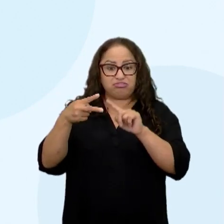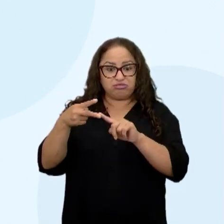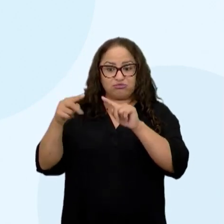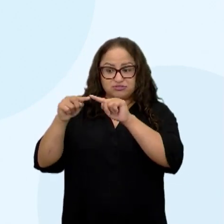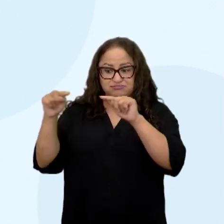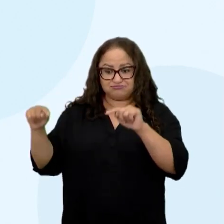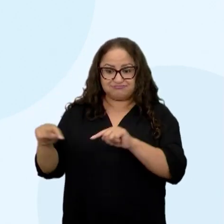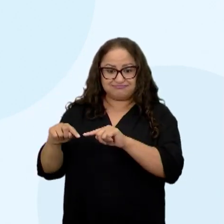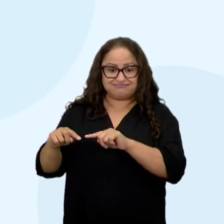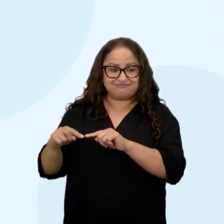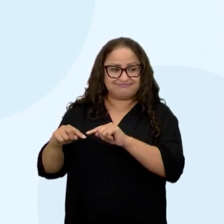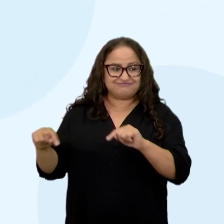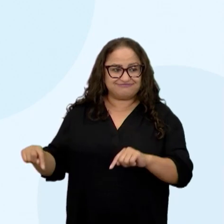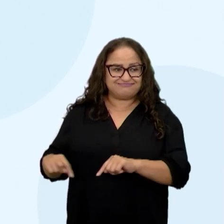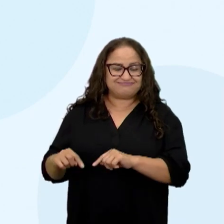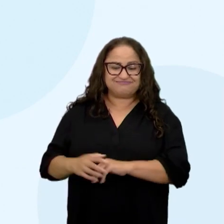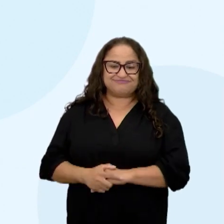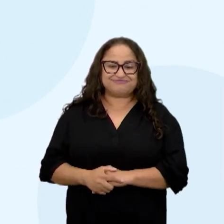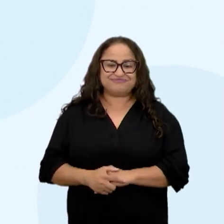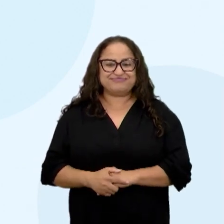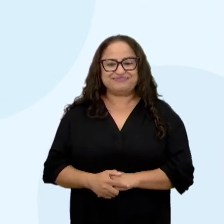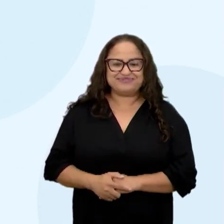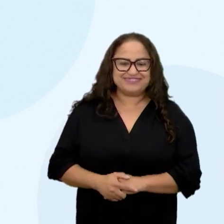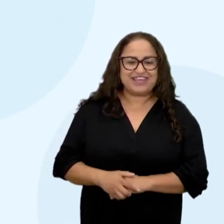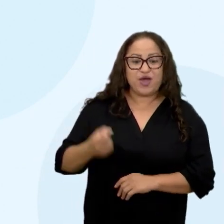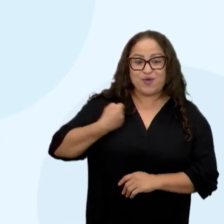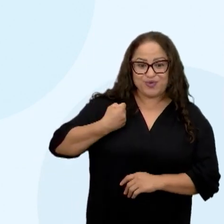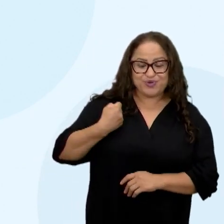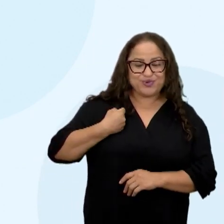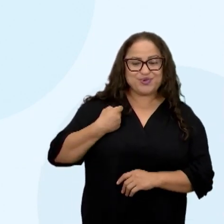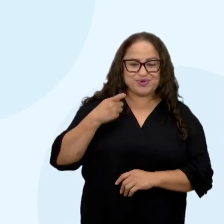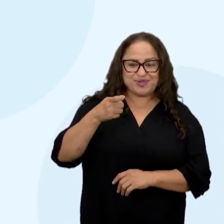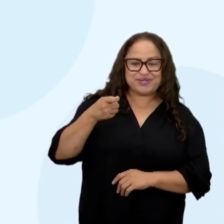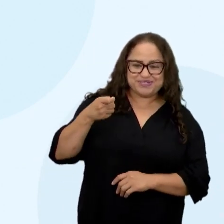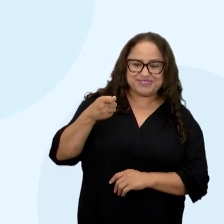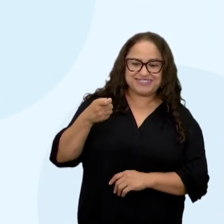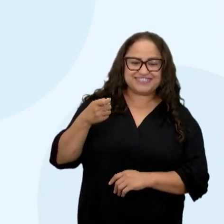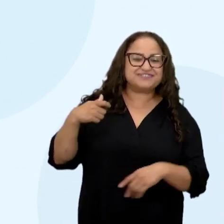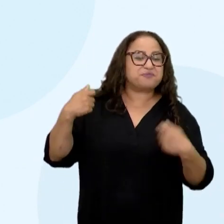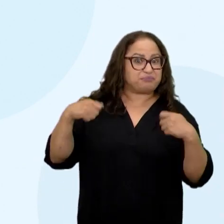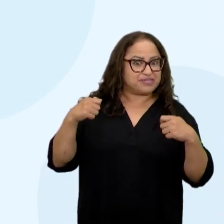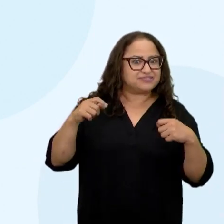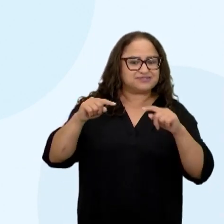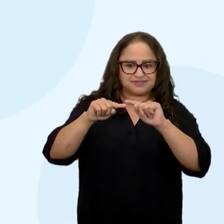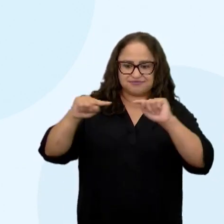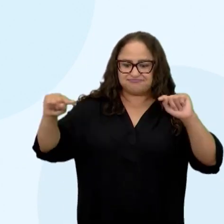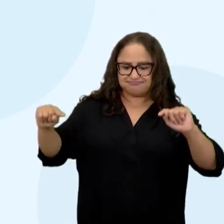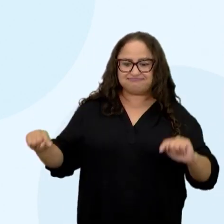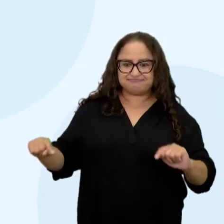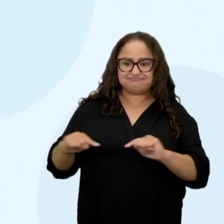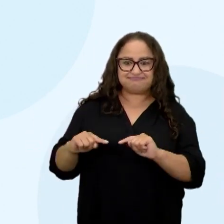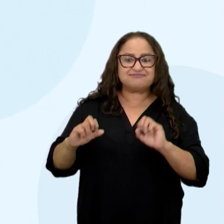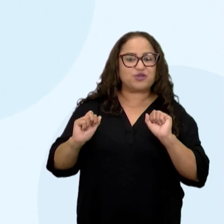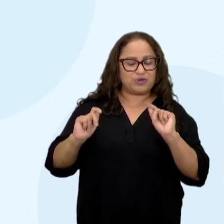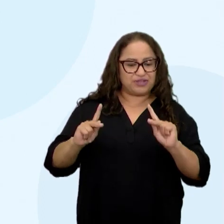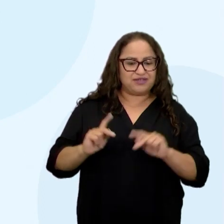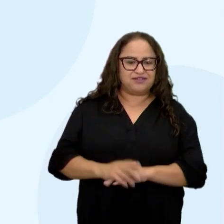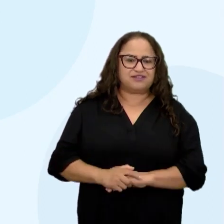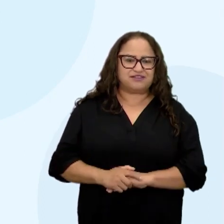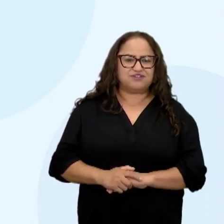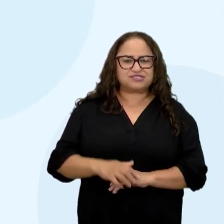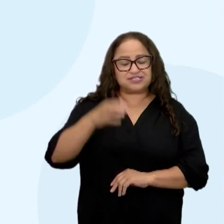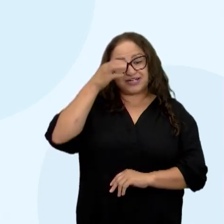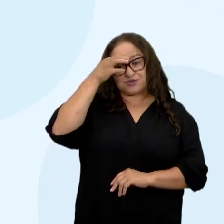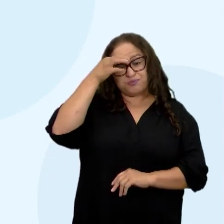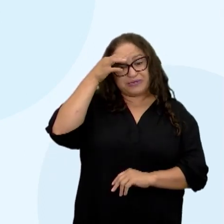desses retângulos sempre o número do meio né o número que está com x ele tem que ser um retângulo Tá certo então